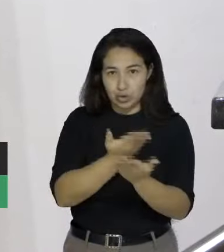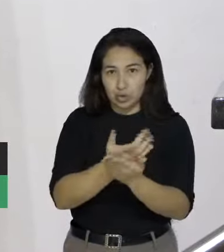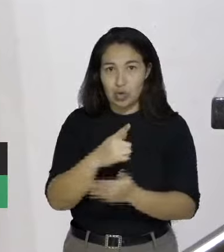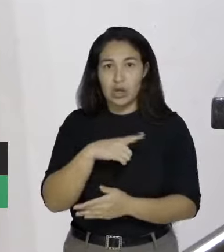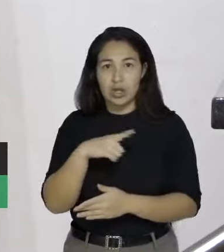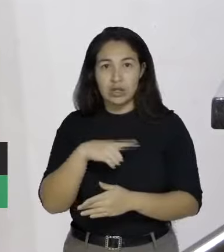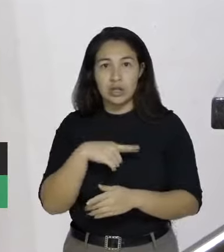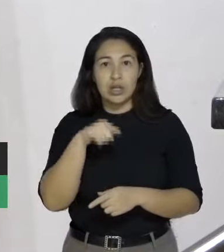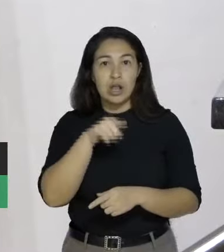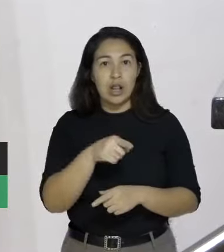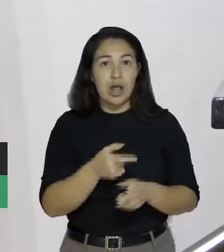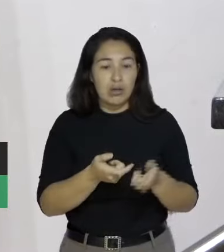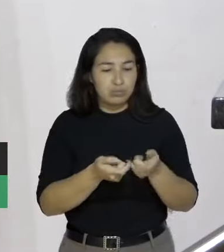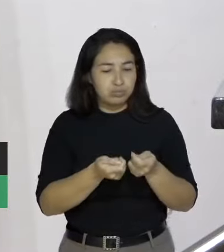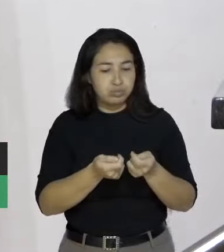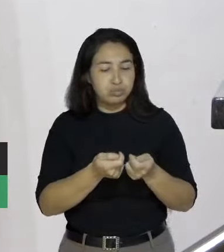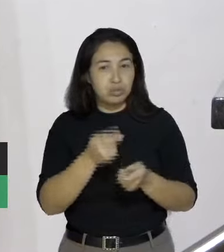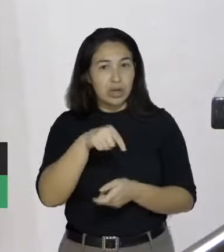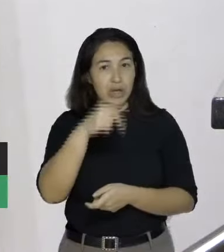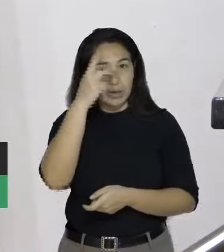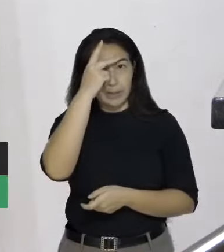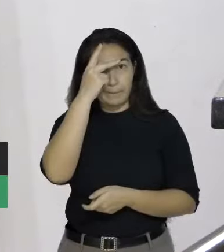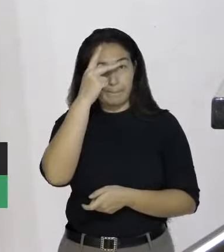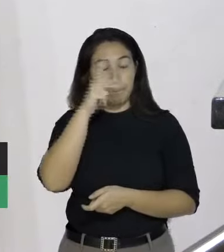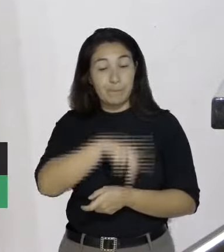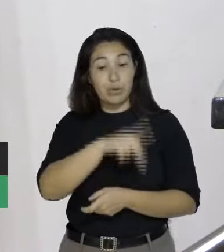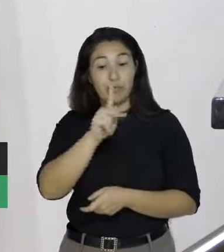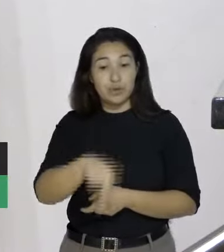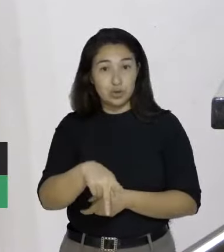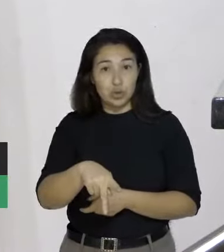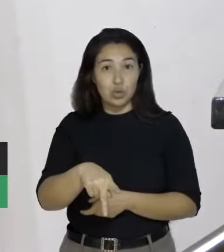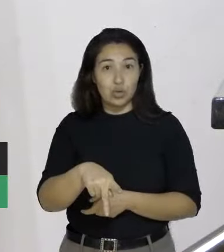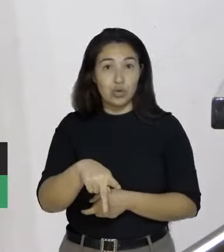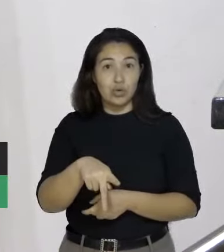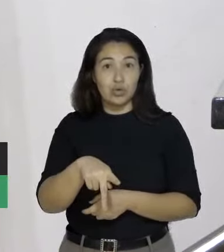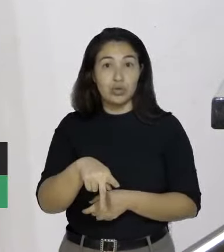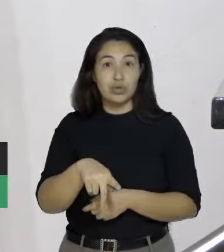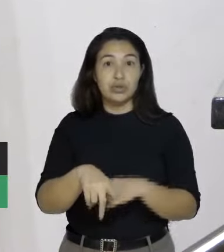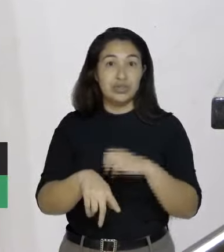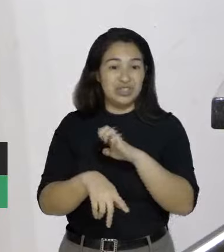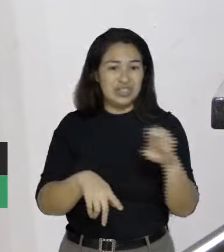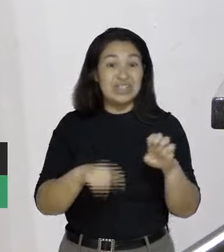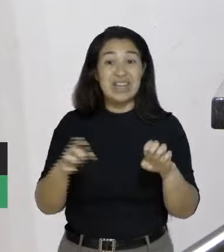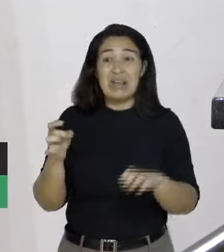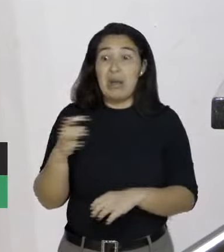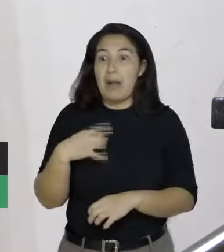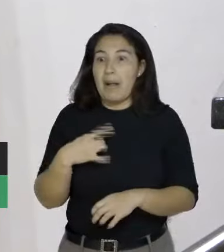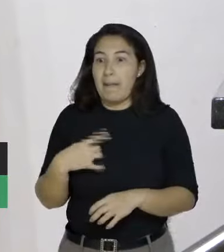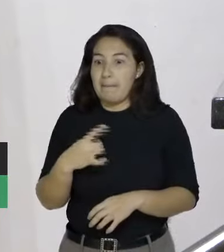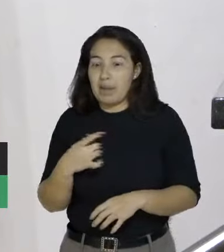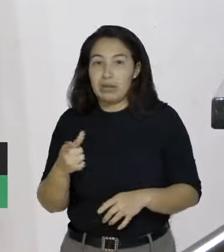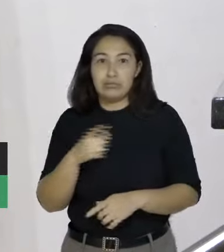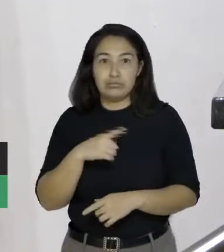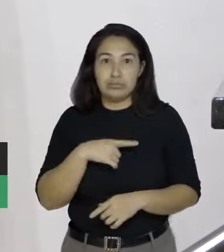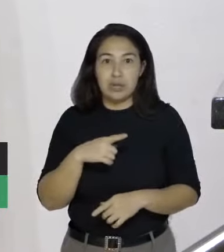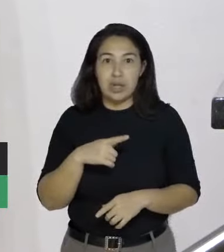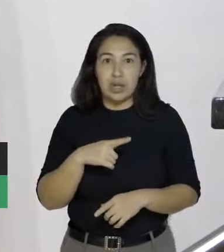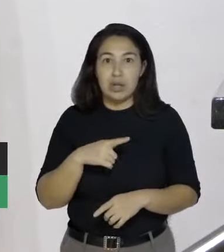aparelhinho que os professores de esquerda o professor doutrinador ele tem medo ele foge mais que o diabo da Cruz